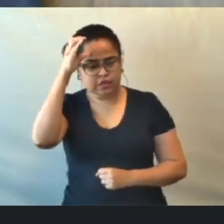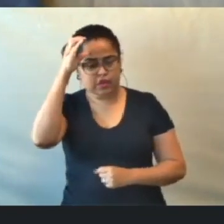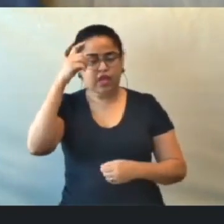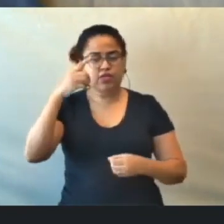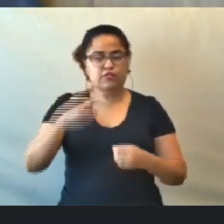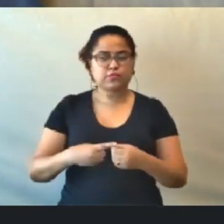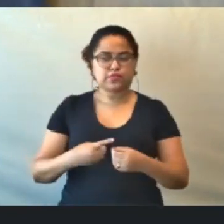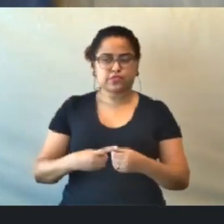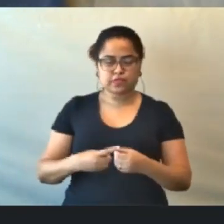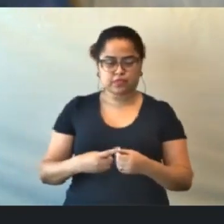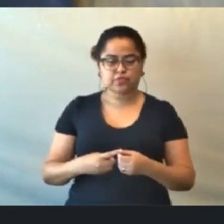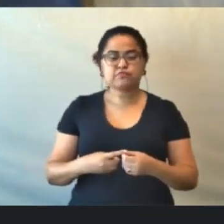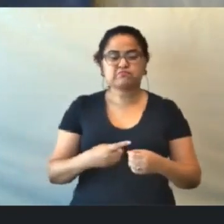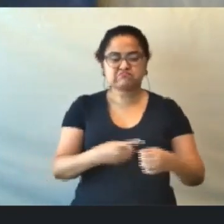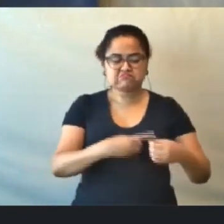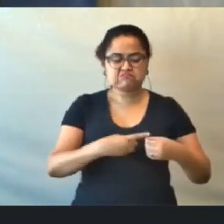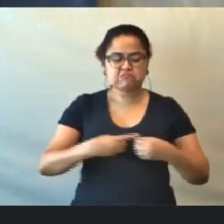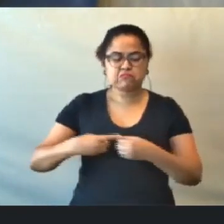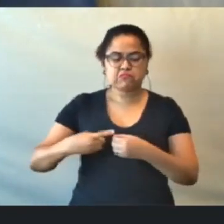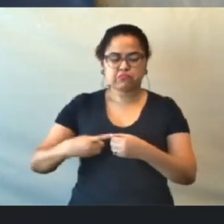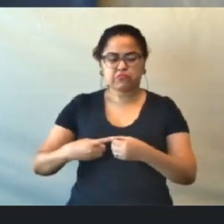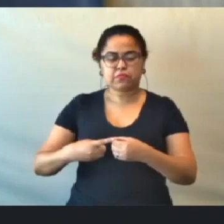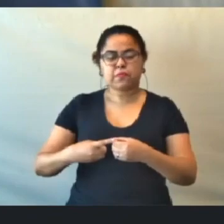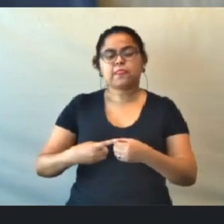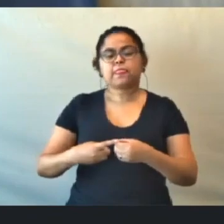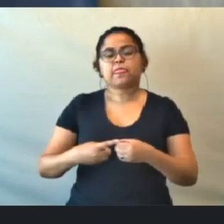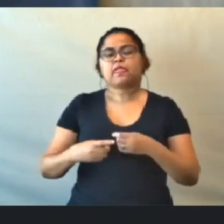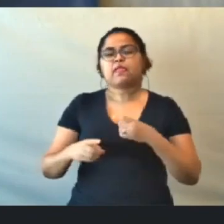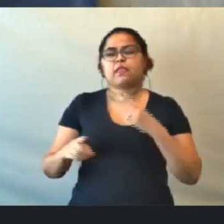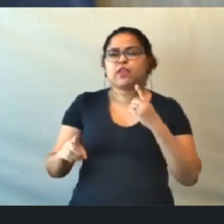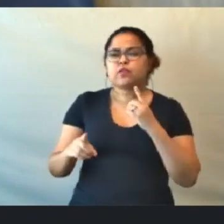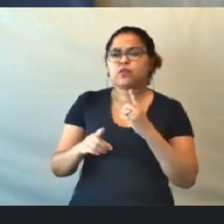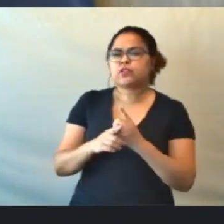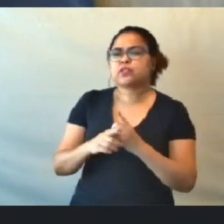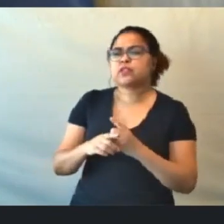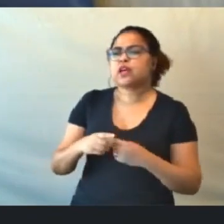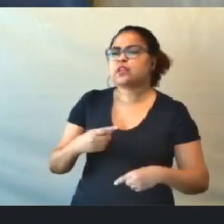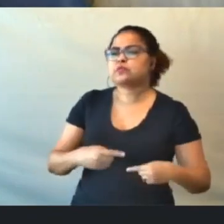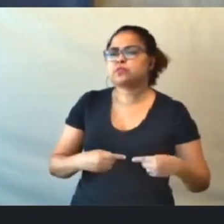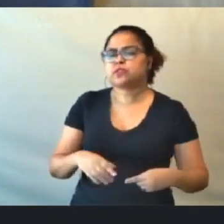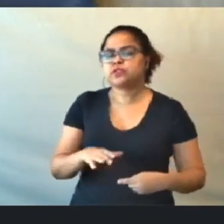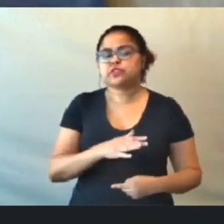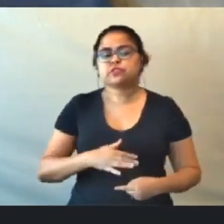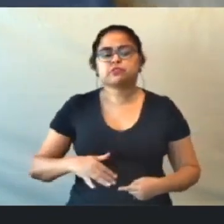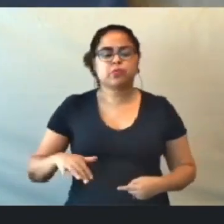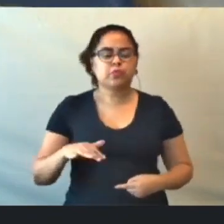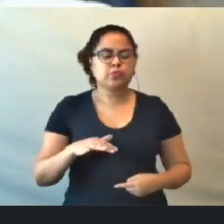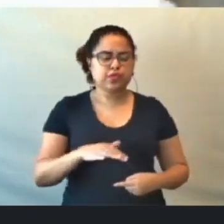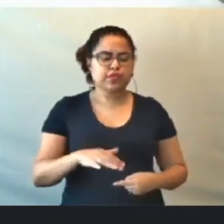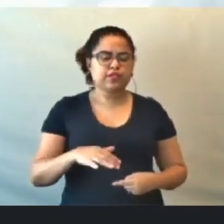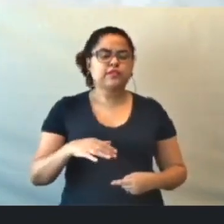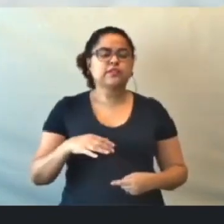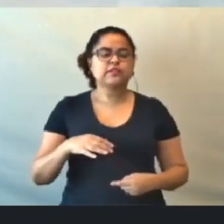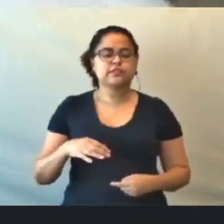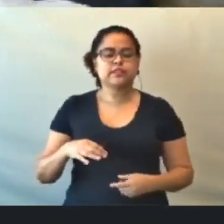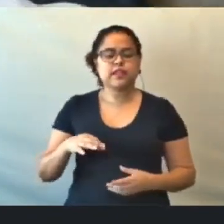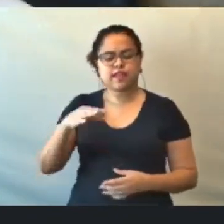de encontrar as políticas públicas adequadas e de baixo de